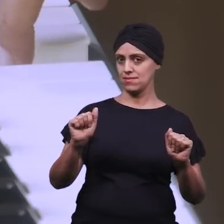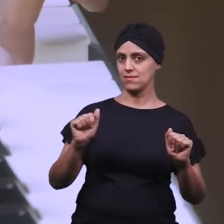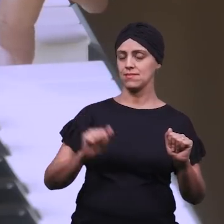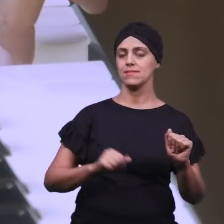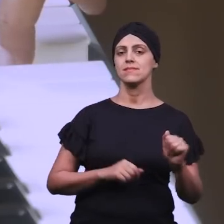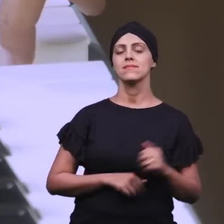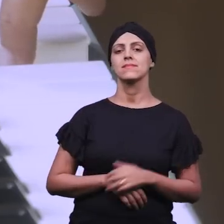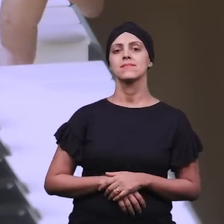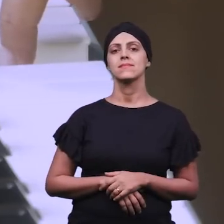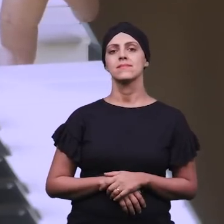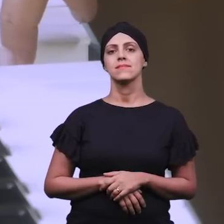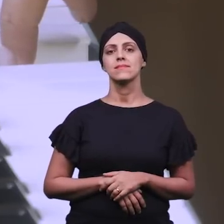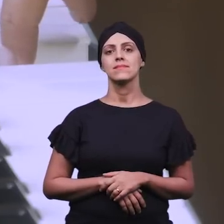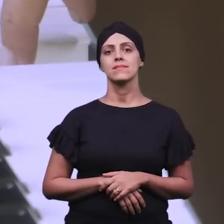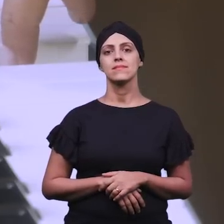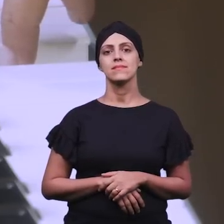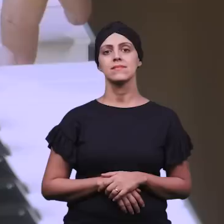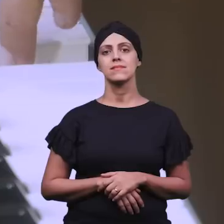Lá maior.